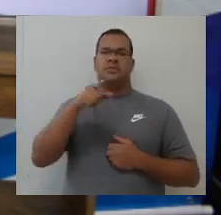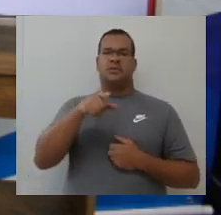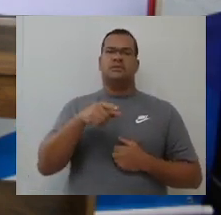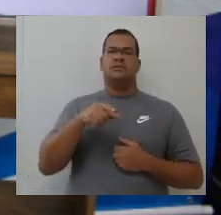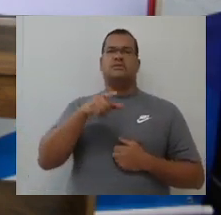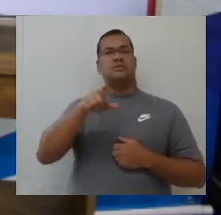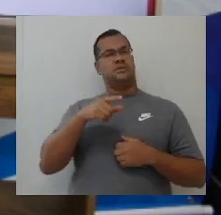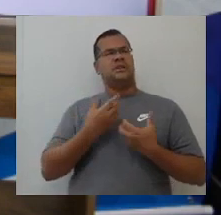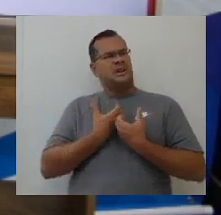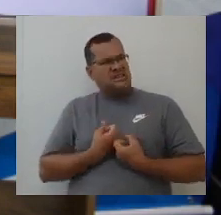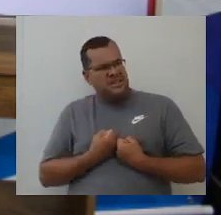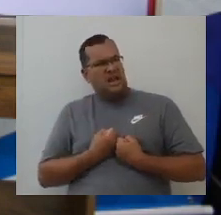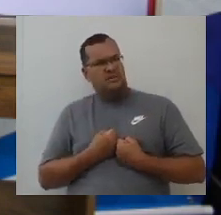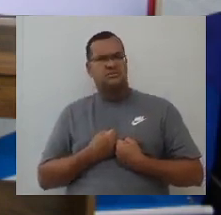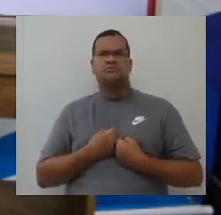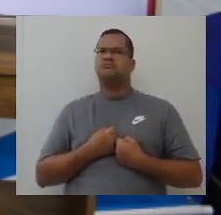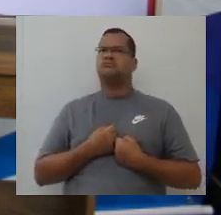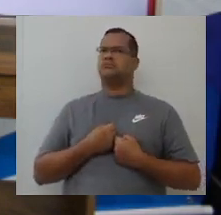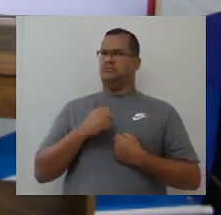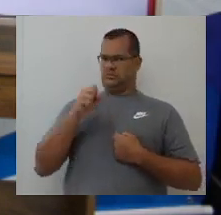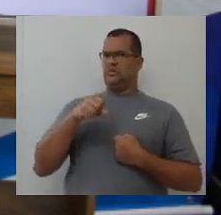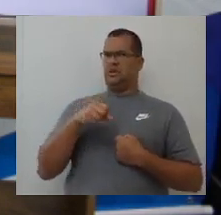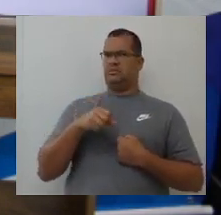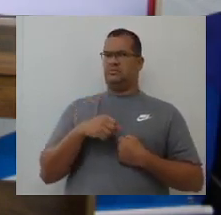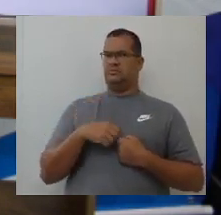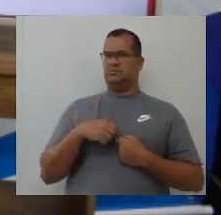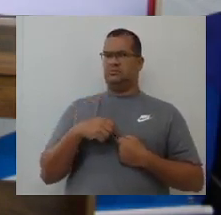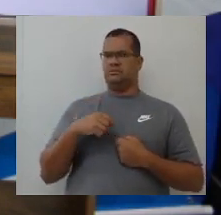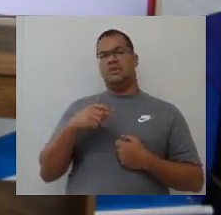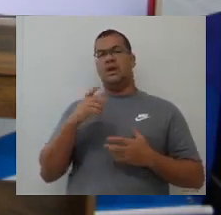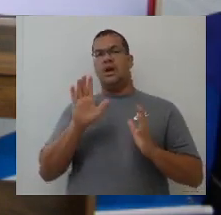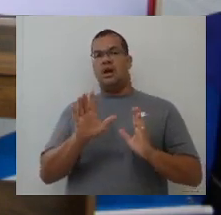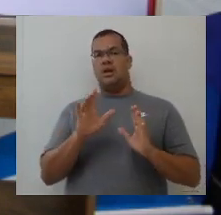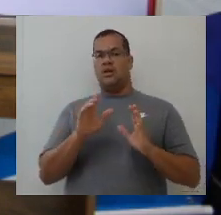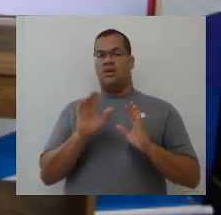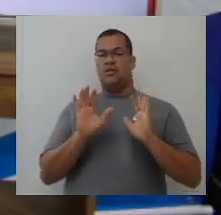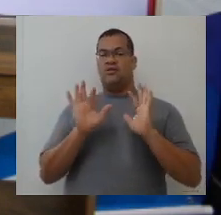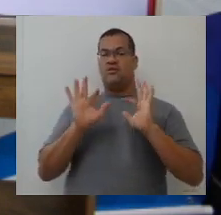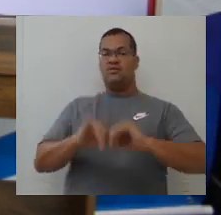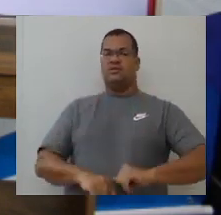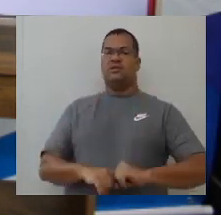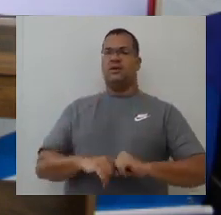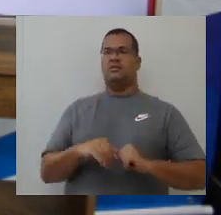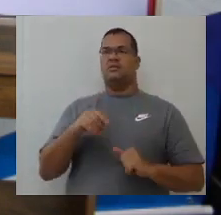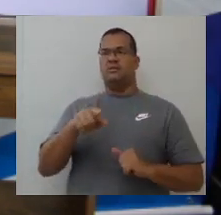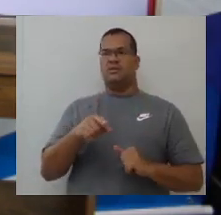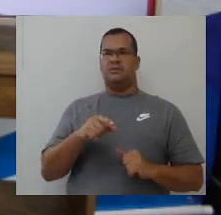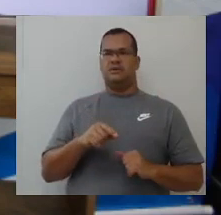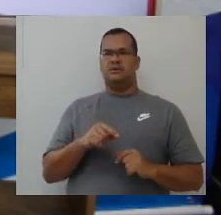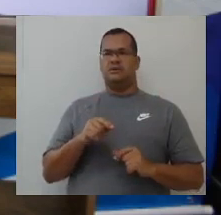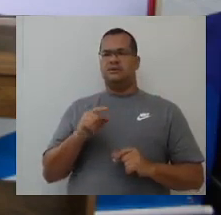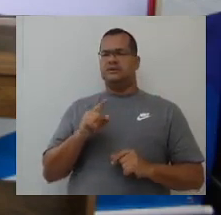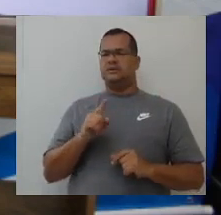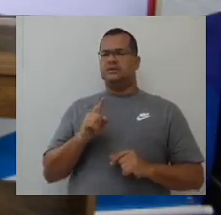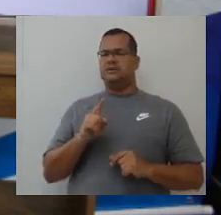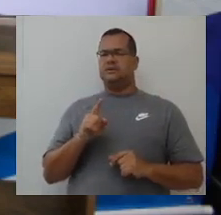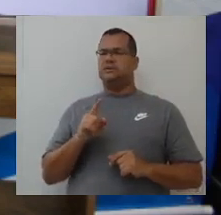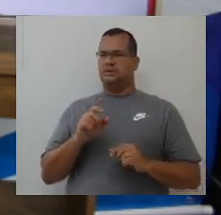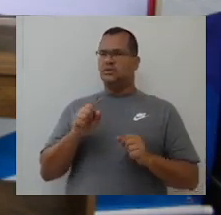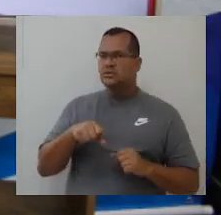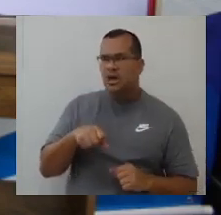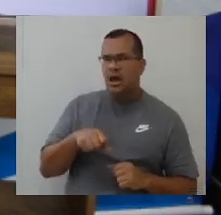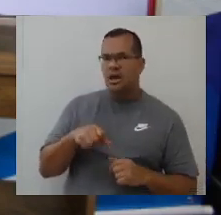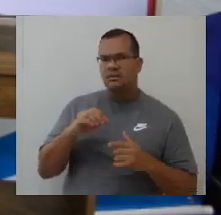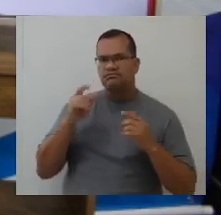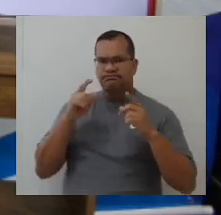tá? Observe esse não tá que eu coloquei no final da oração que foi dita anteriormente. Esse não tá, ele foi utilizado aí